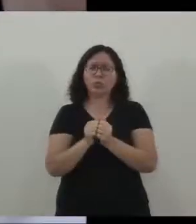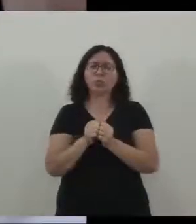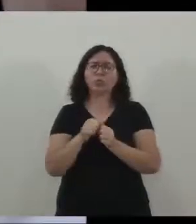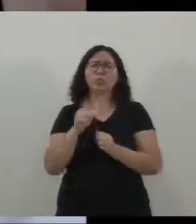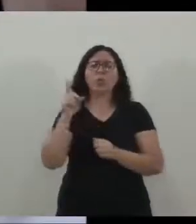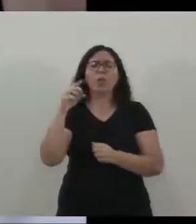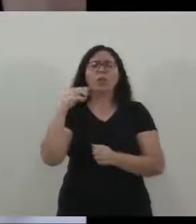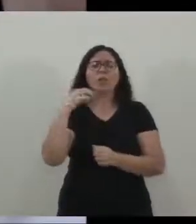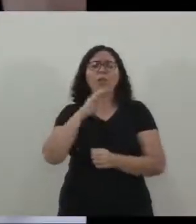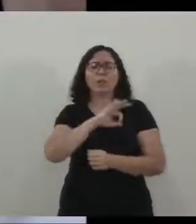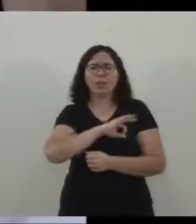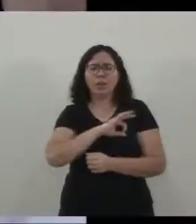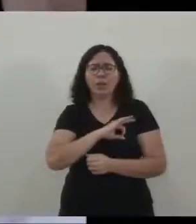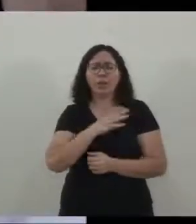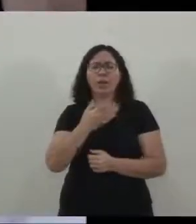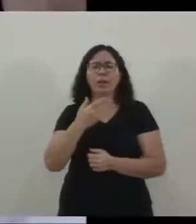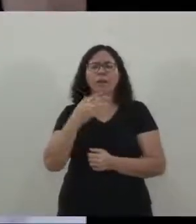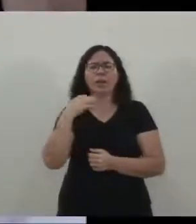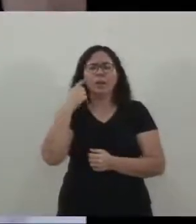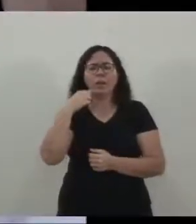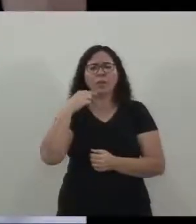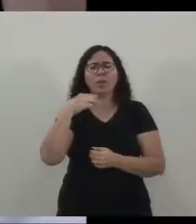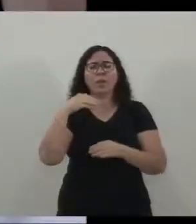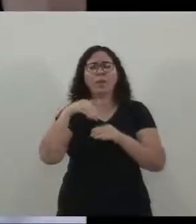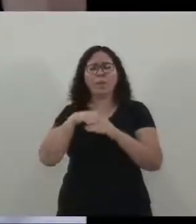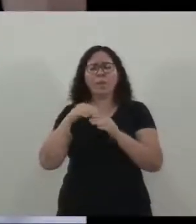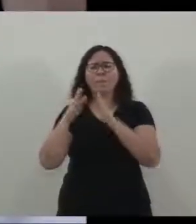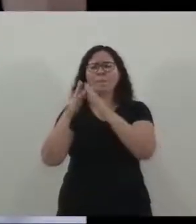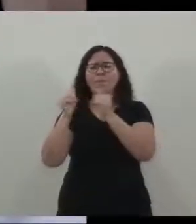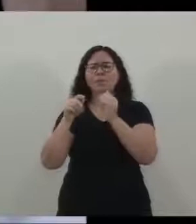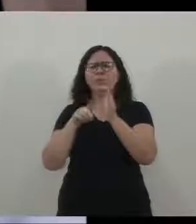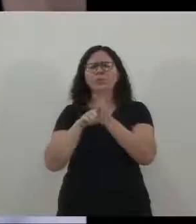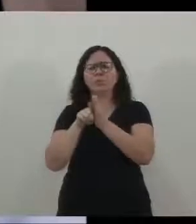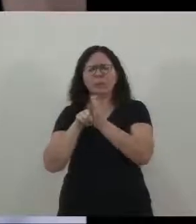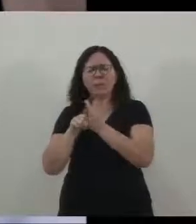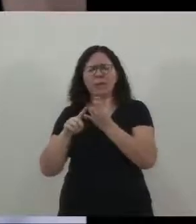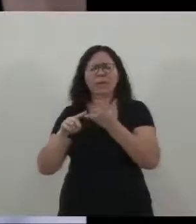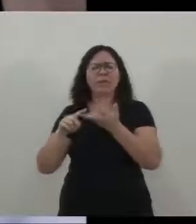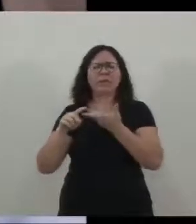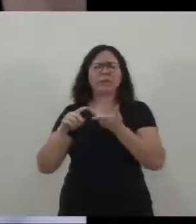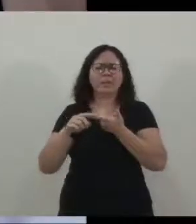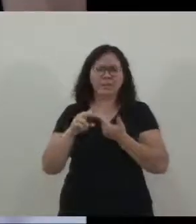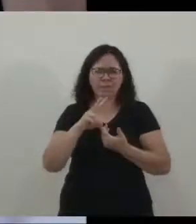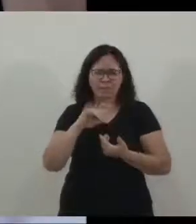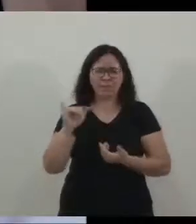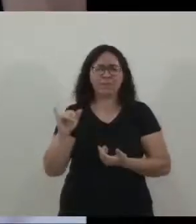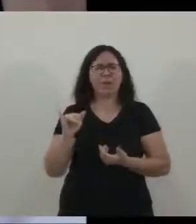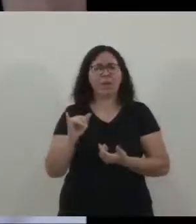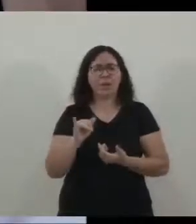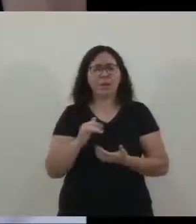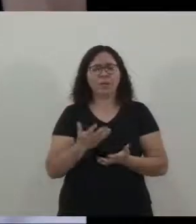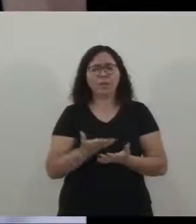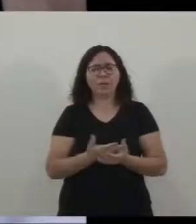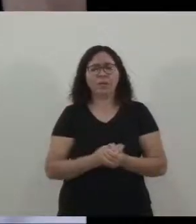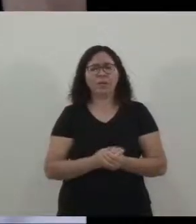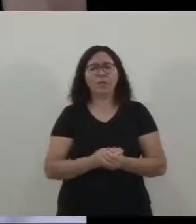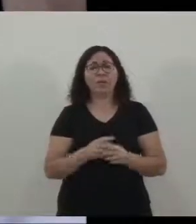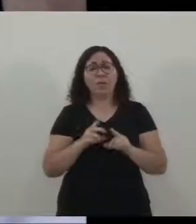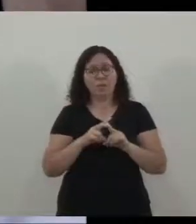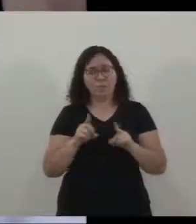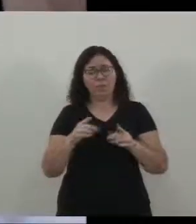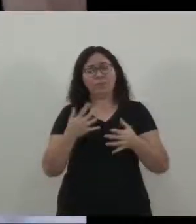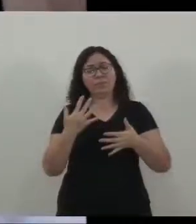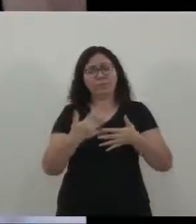e com a delegada da cidade, pedindo quebra de sigilos, entre outras coisas. Então, é uma coisa que pode se tornar um